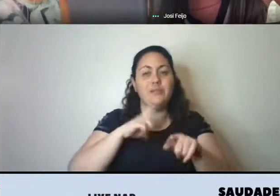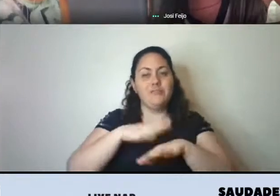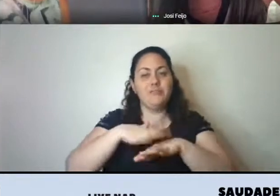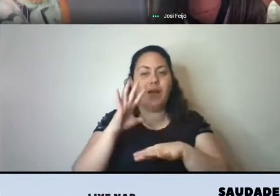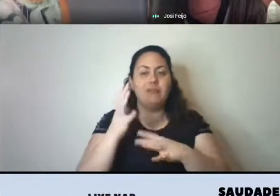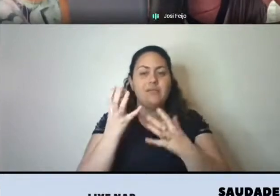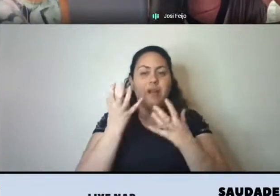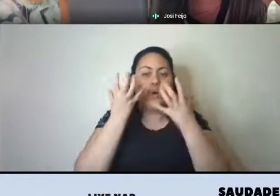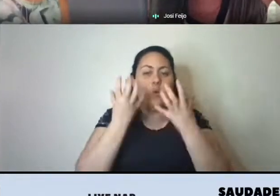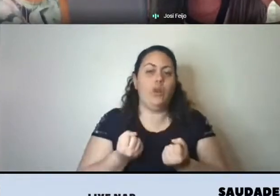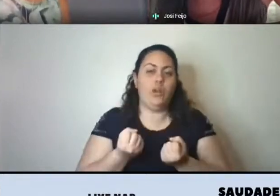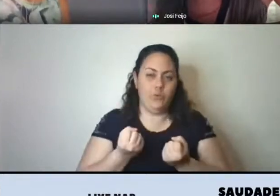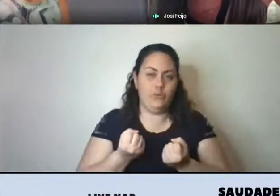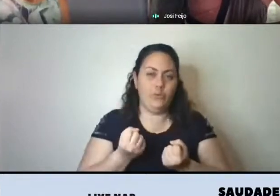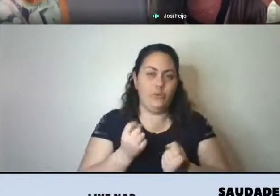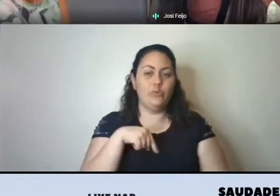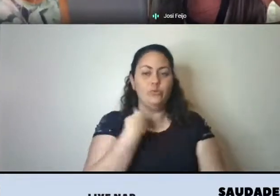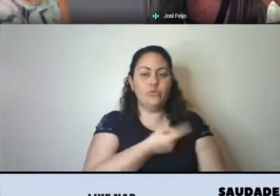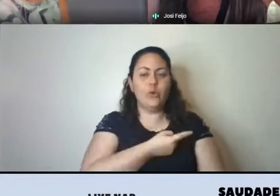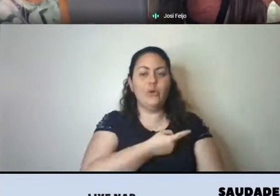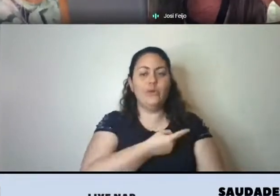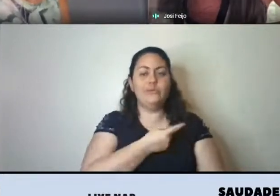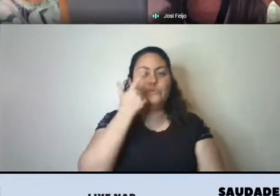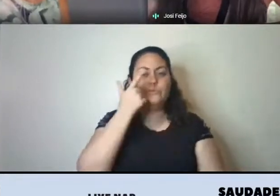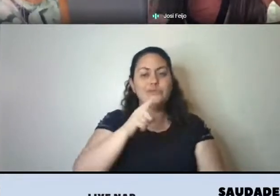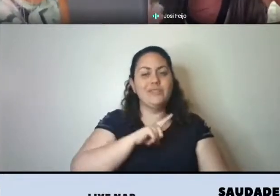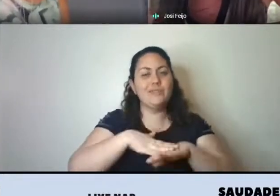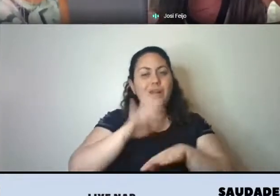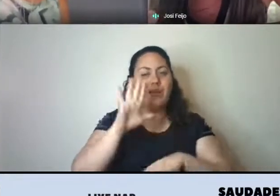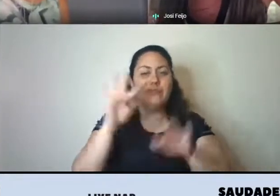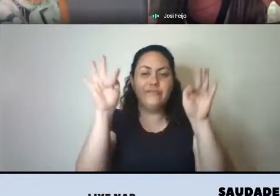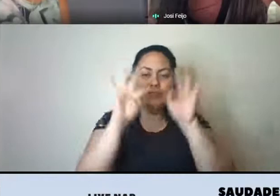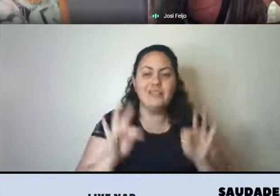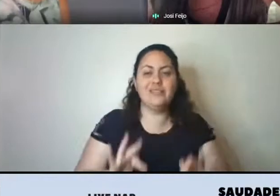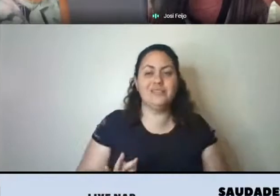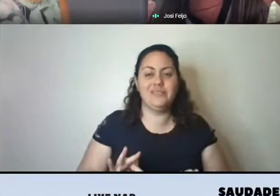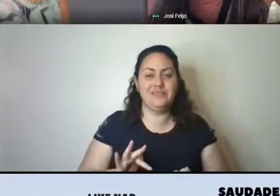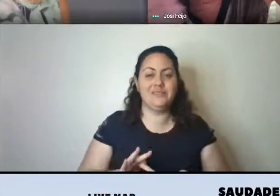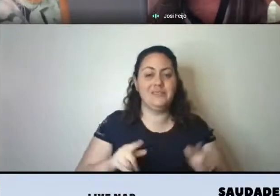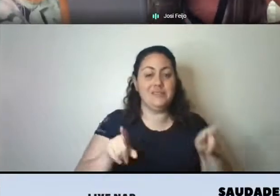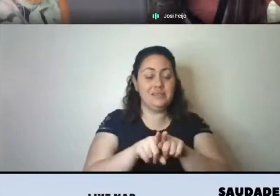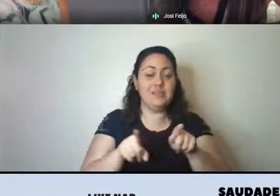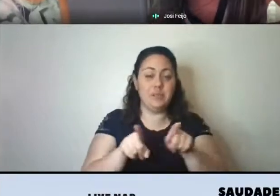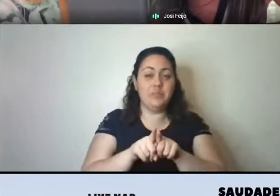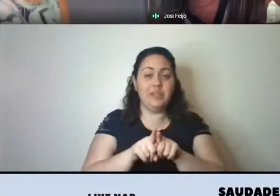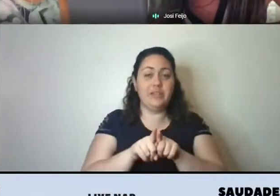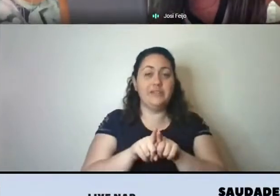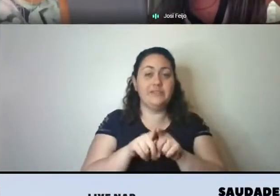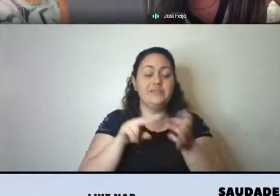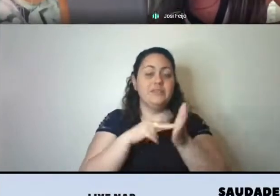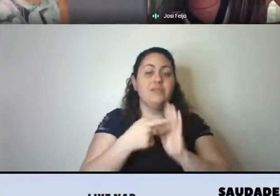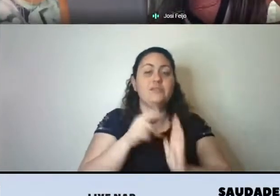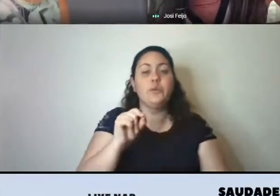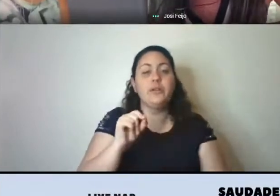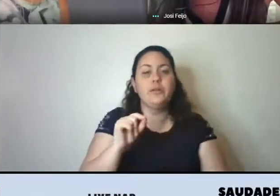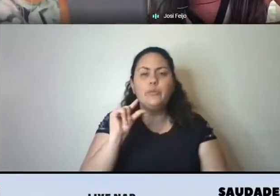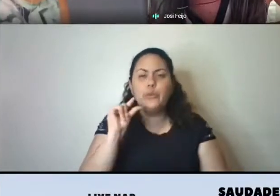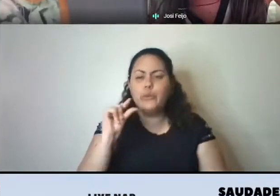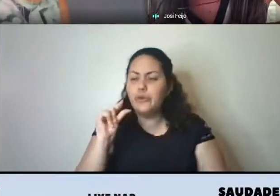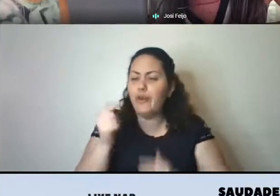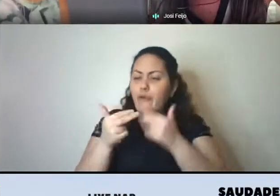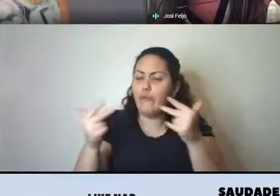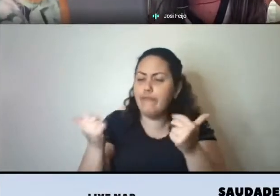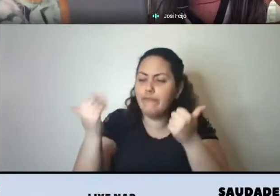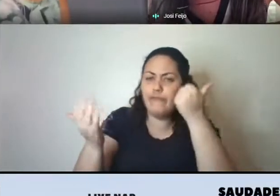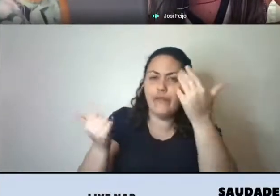gente fica mais receptivo, fica mais feliz e, consequentemente, né, isso, pequenas coisas externas,